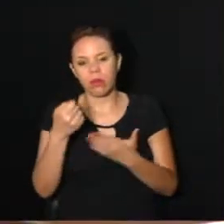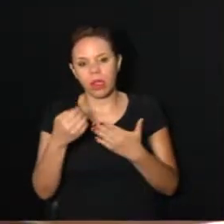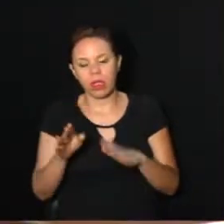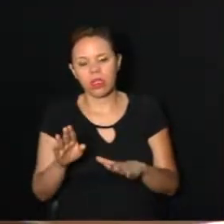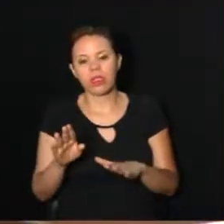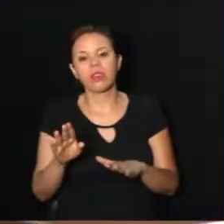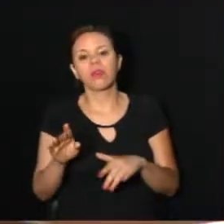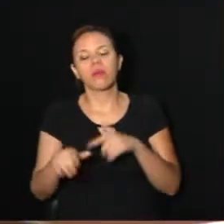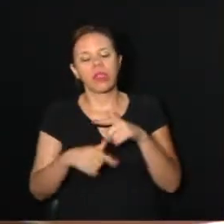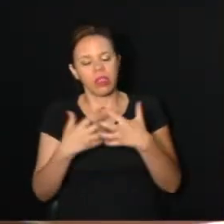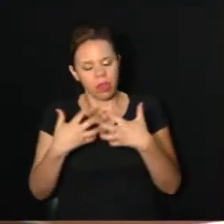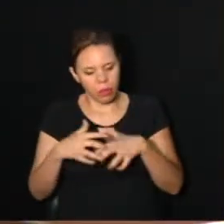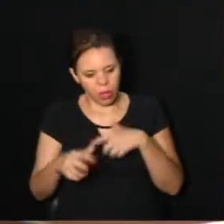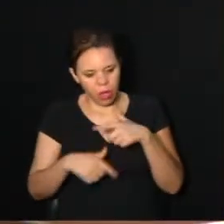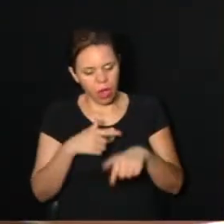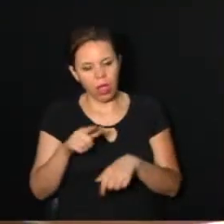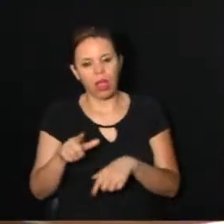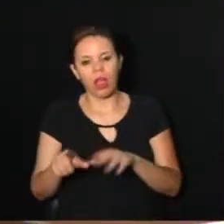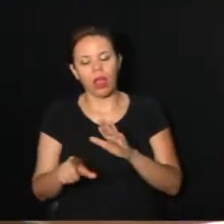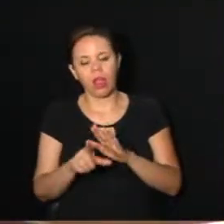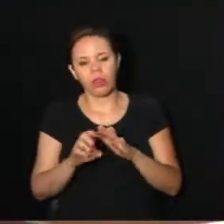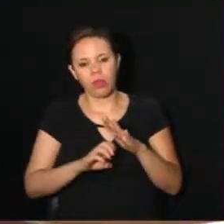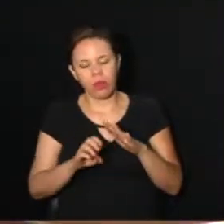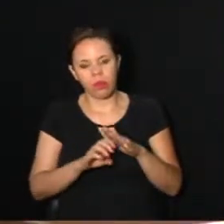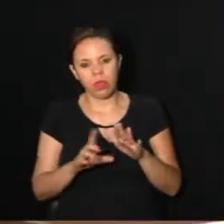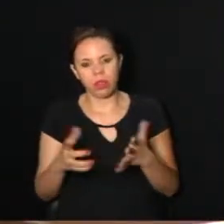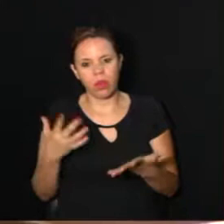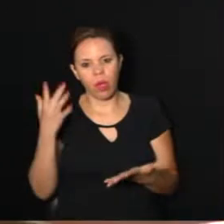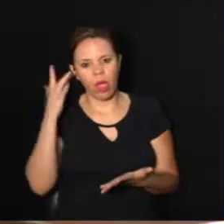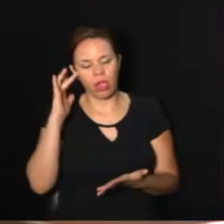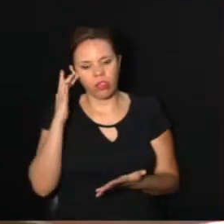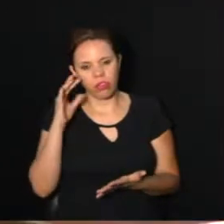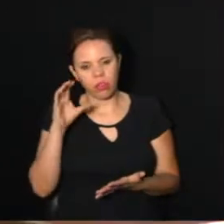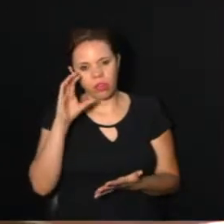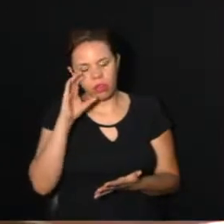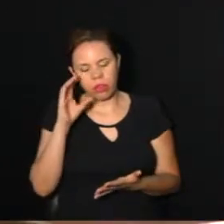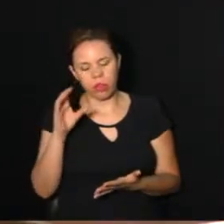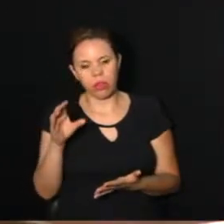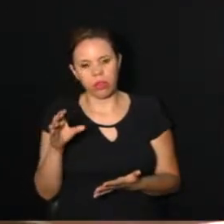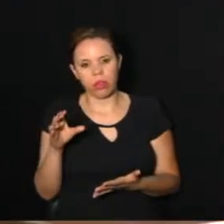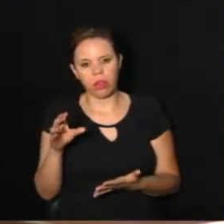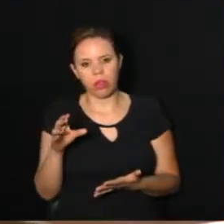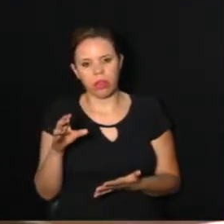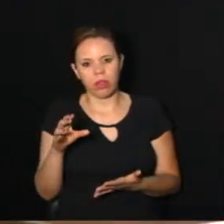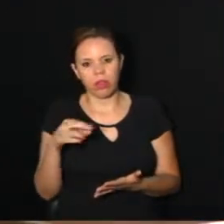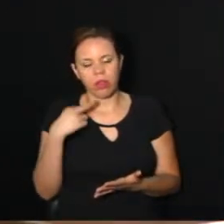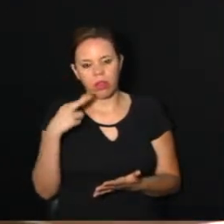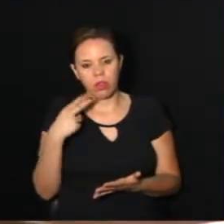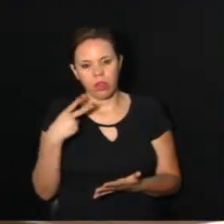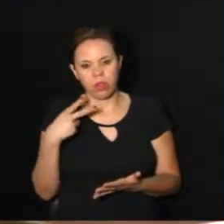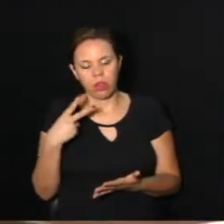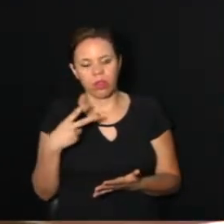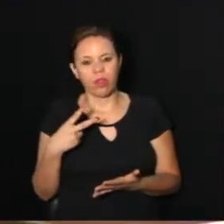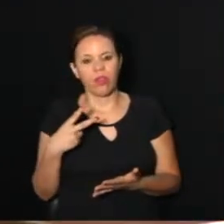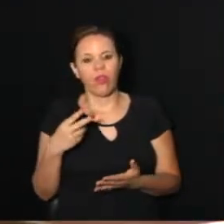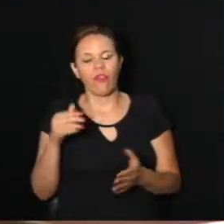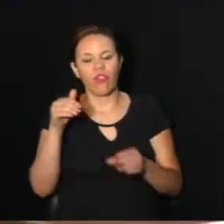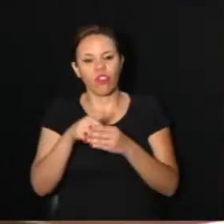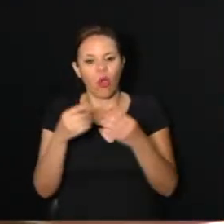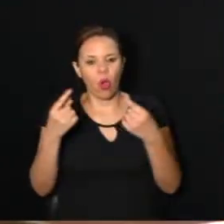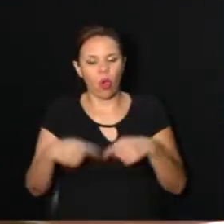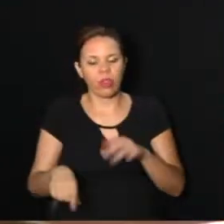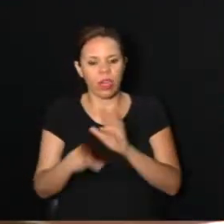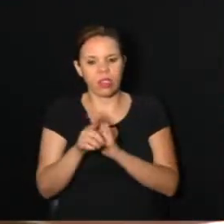grande aqui no plenário, acho que até o vereador Cirilo votou contra essa lei de renovação anual do alvará, e